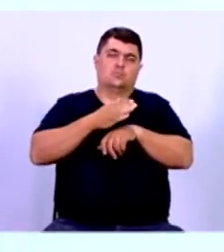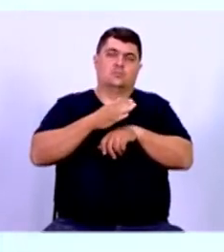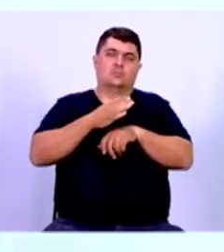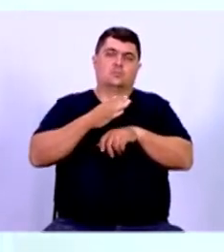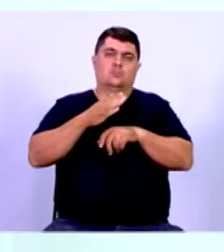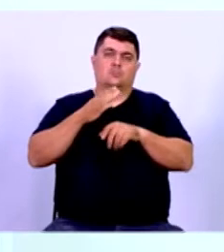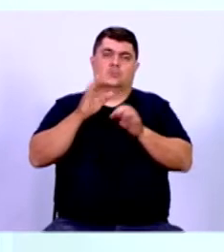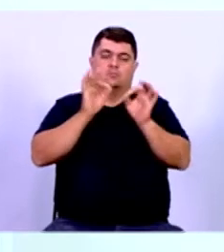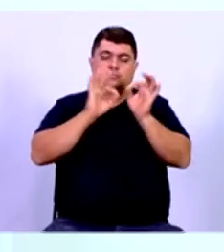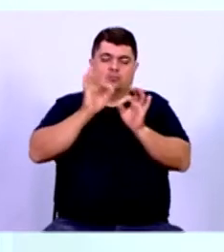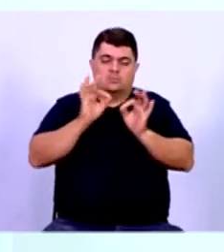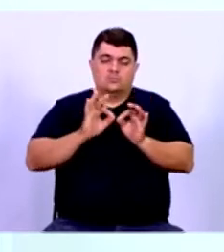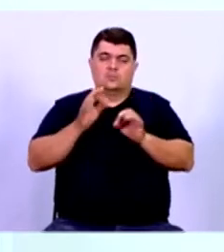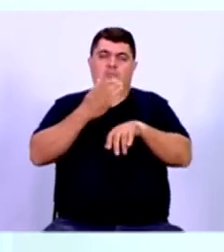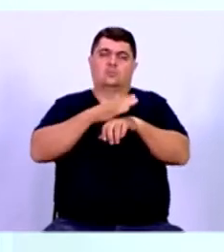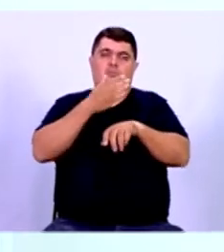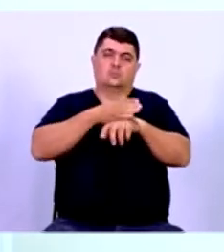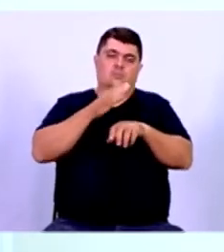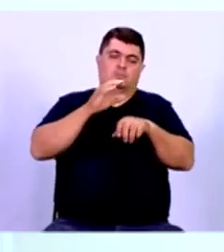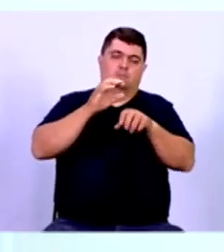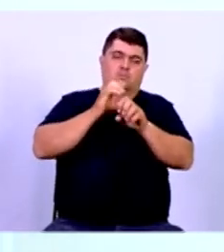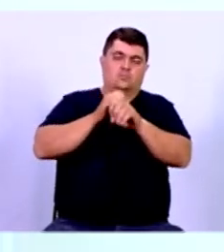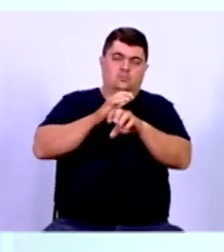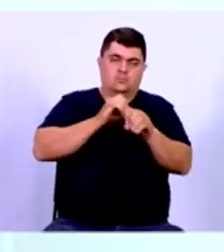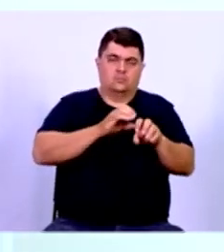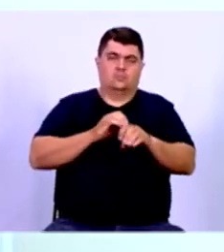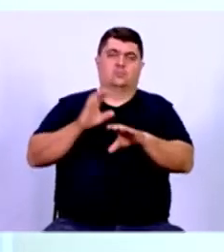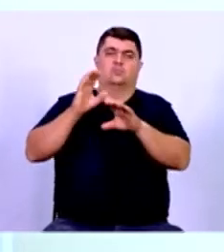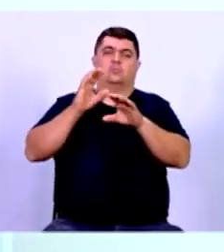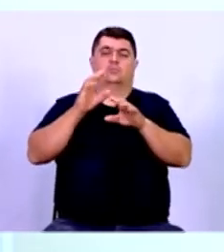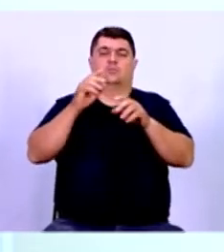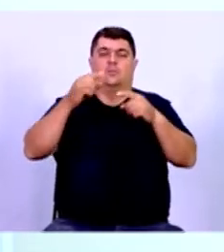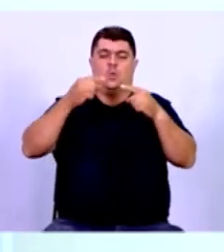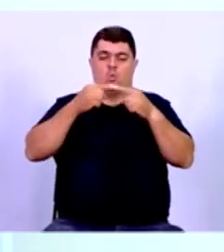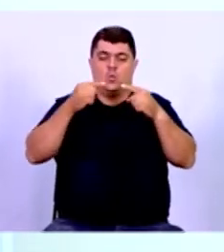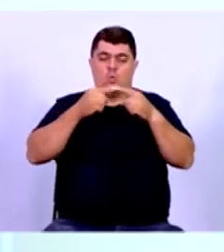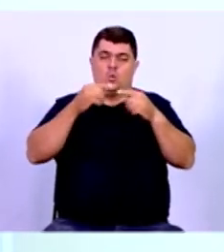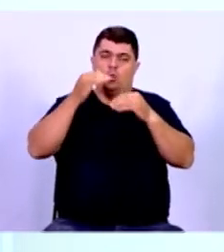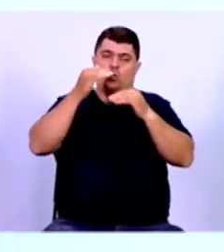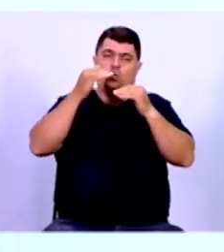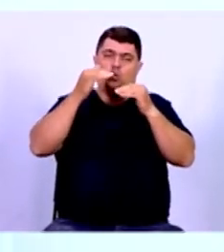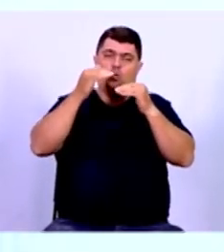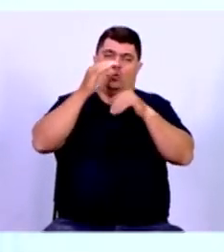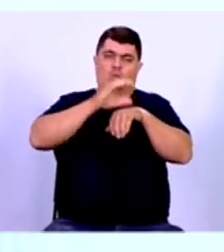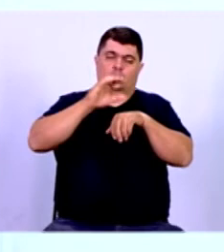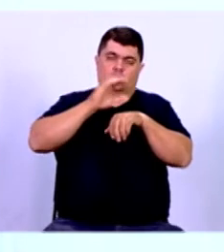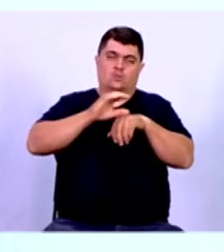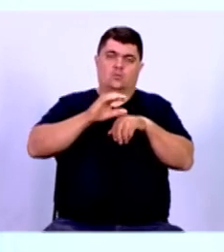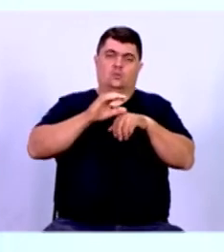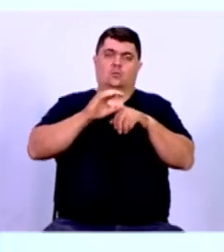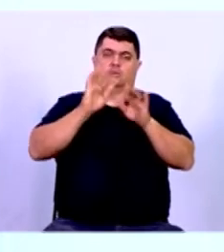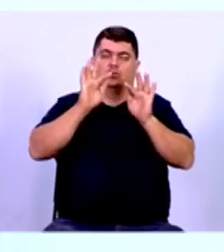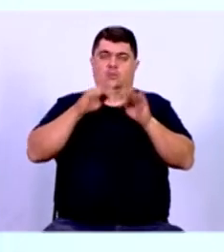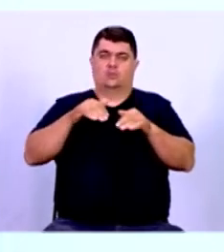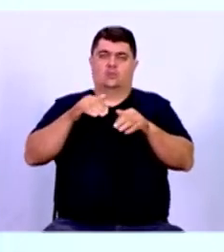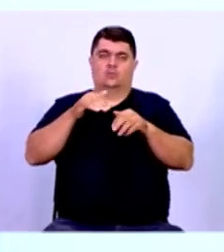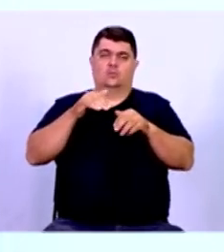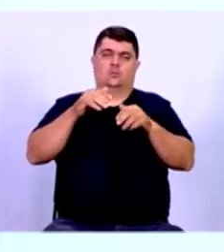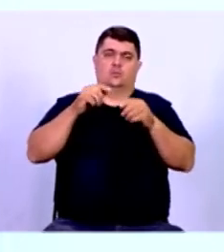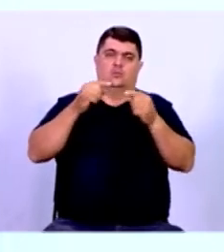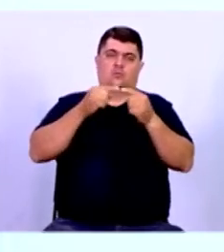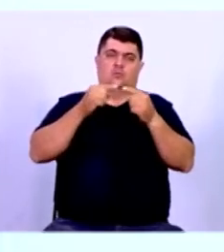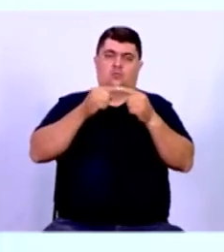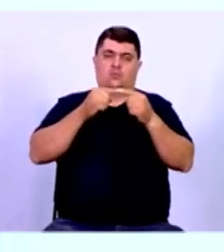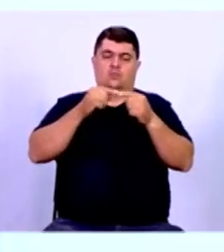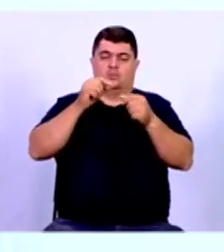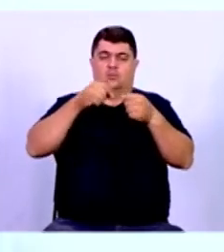ser programadas as atividades a serem realizadas de acordo com o perfil do profissional, do técnico em informática. E depois que você realiza as atividades, você tem que fazer